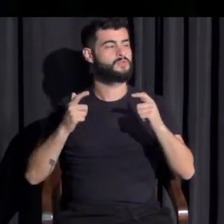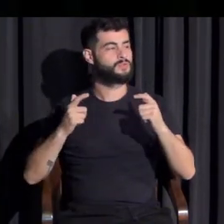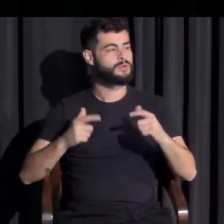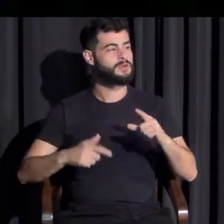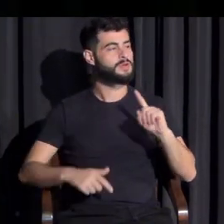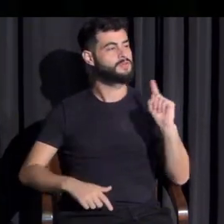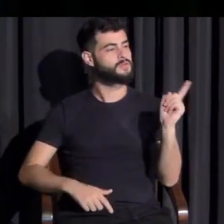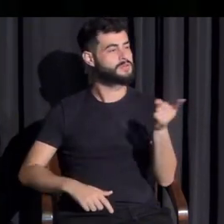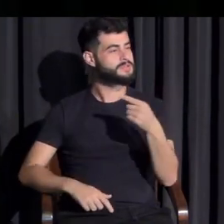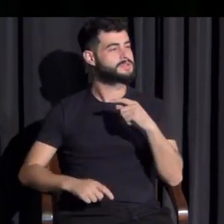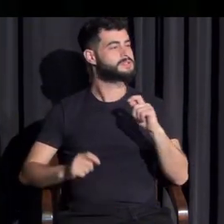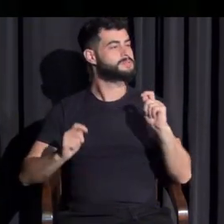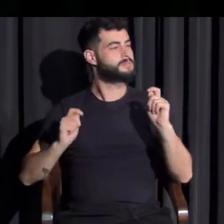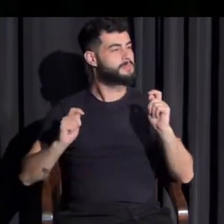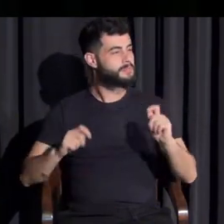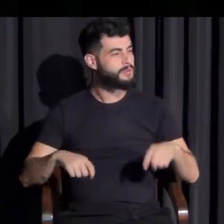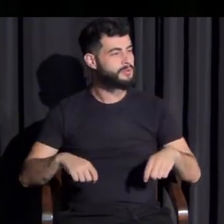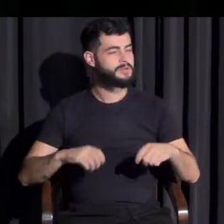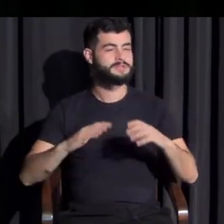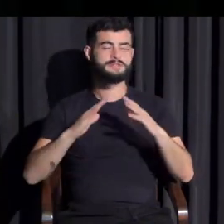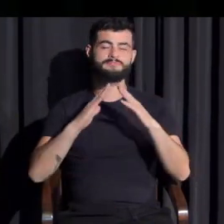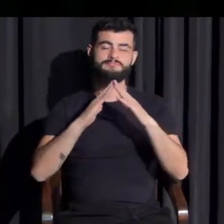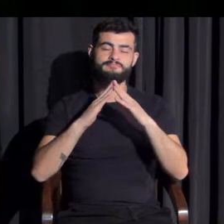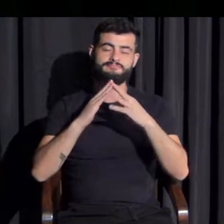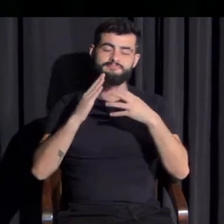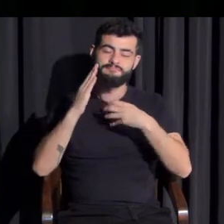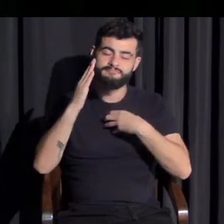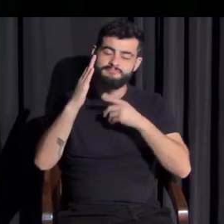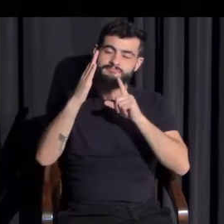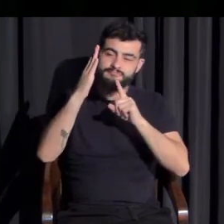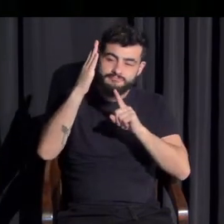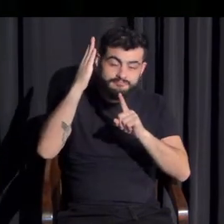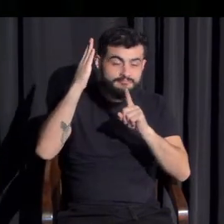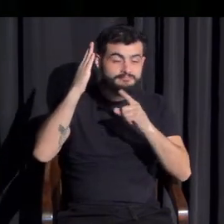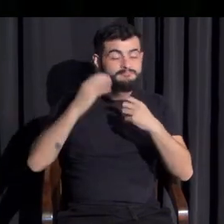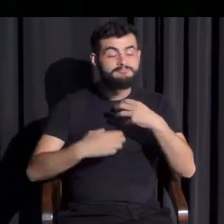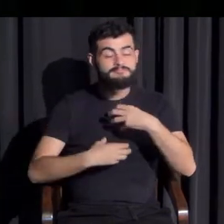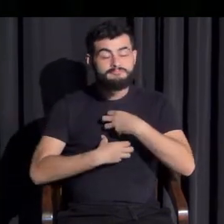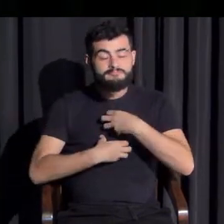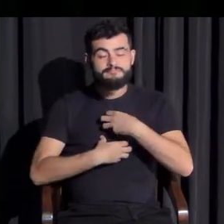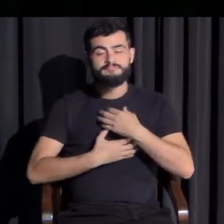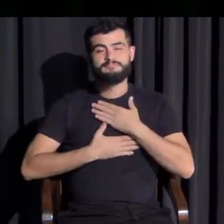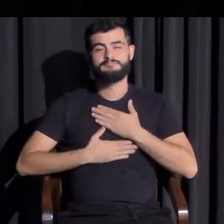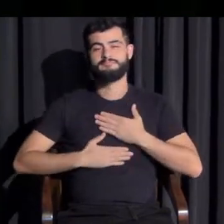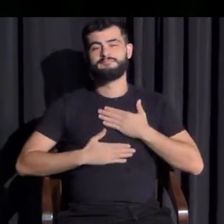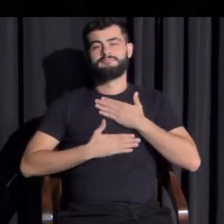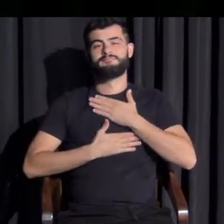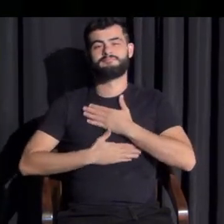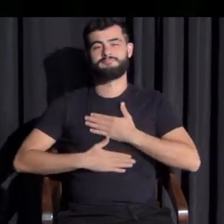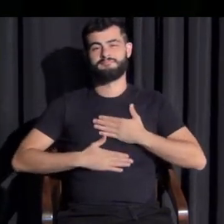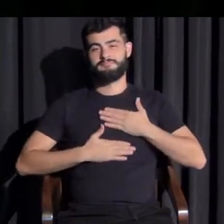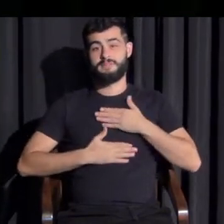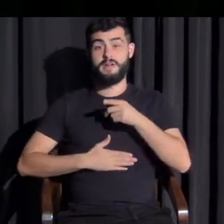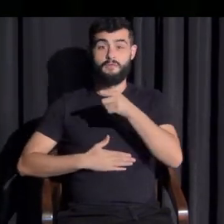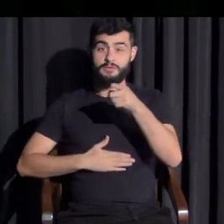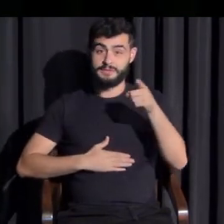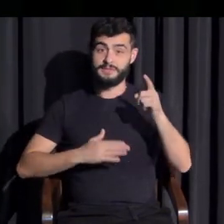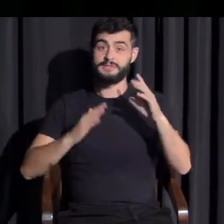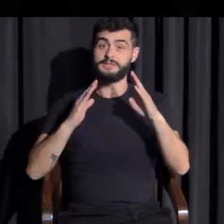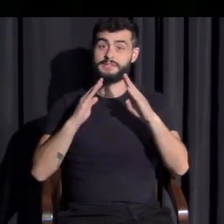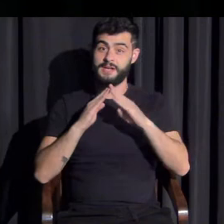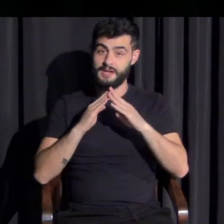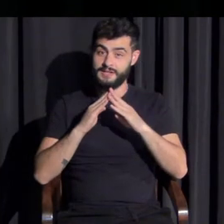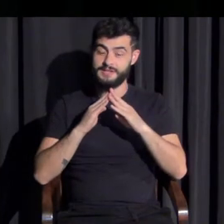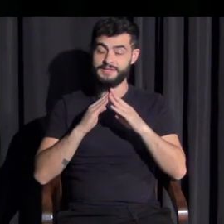possa morar aqui e se perpetuar por quem está aí em casa a perspectiva de olhar